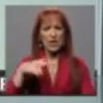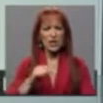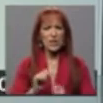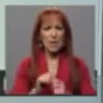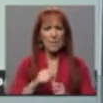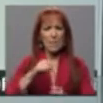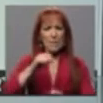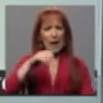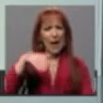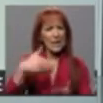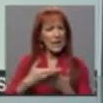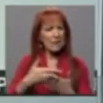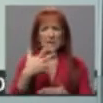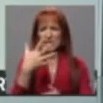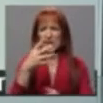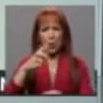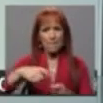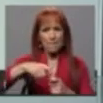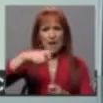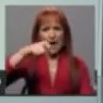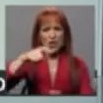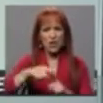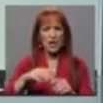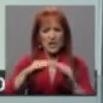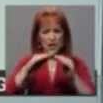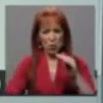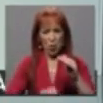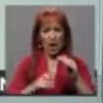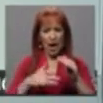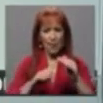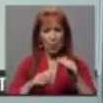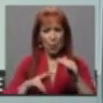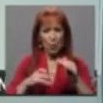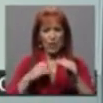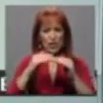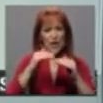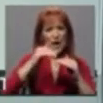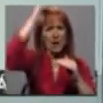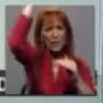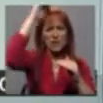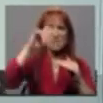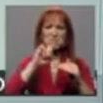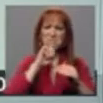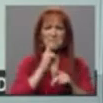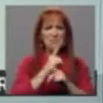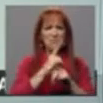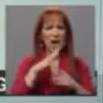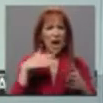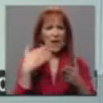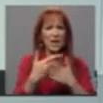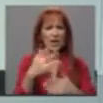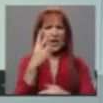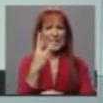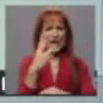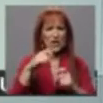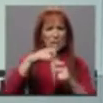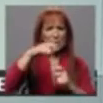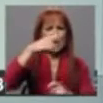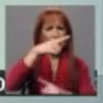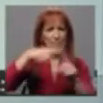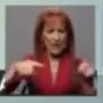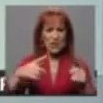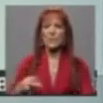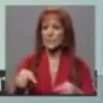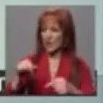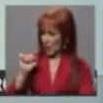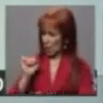aumentam até cerca de 5 metros de altura a sul do Cabo Mondego, a norte do Cabo Mondego devem manter-se até aos 3 metros e meio. Também